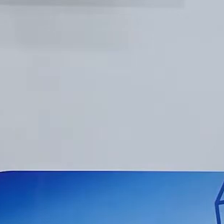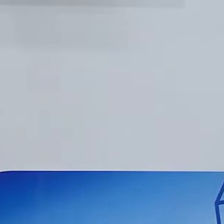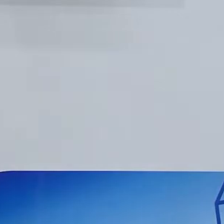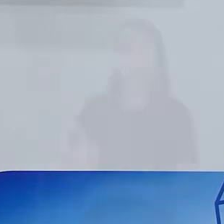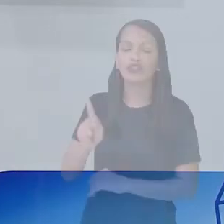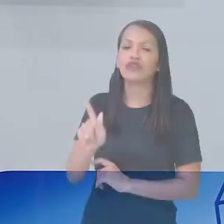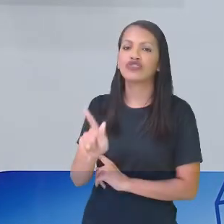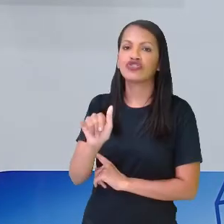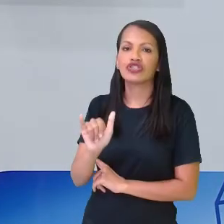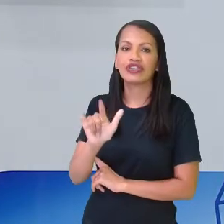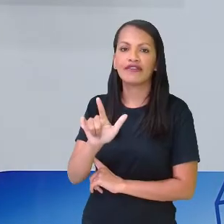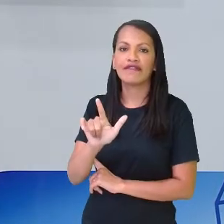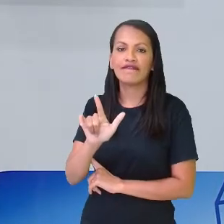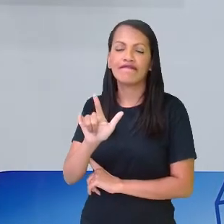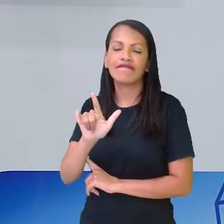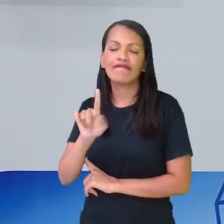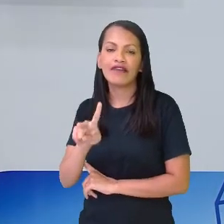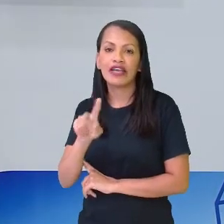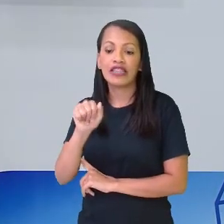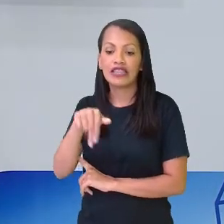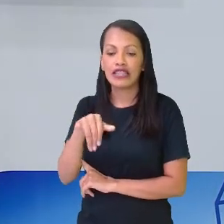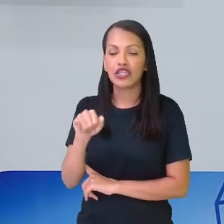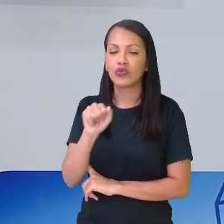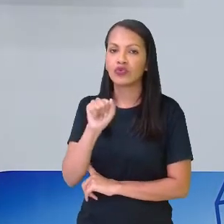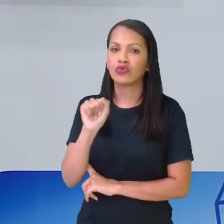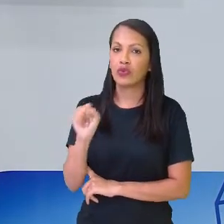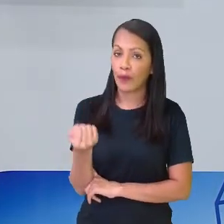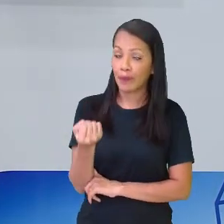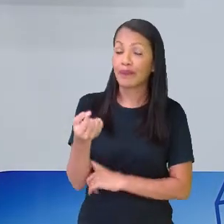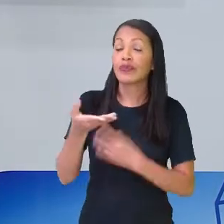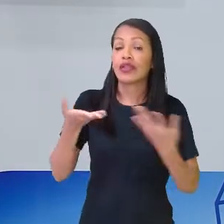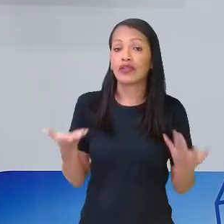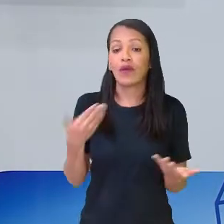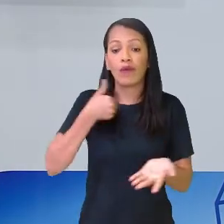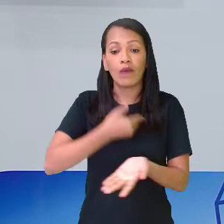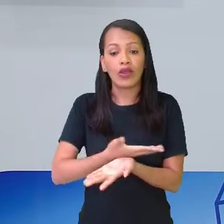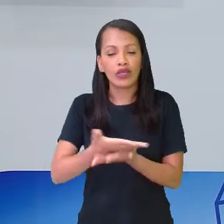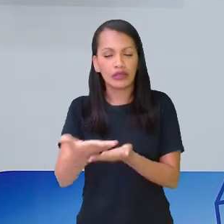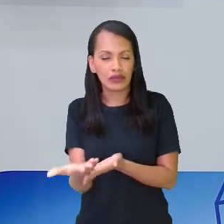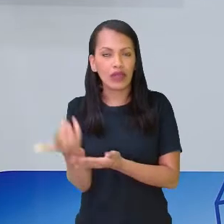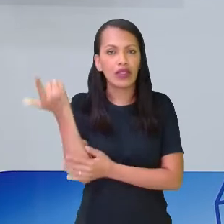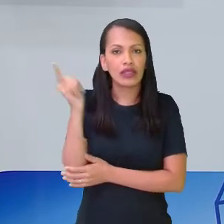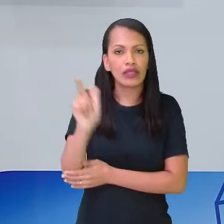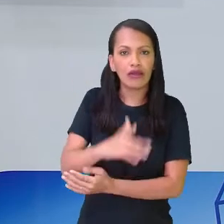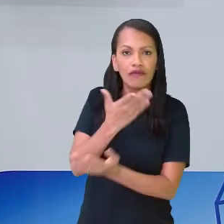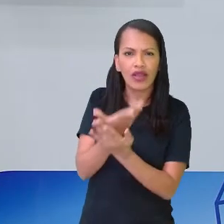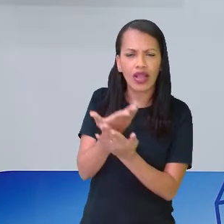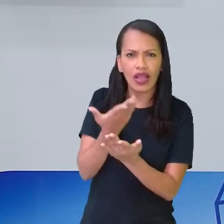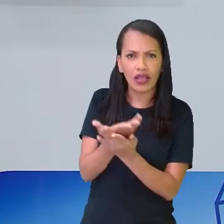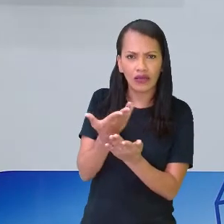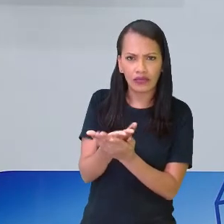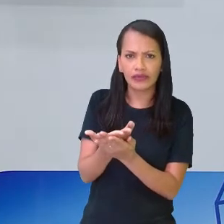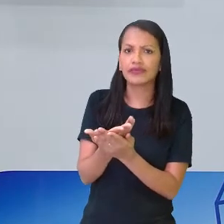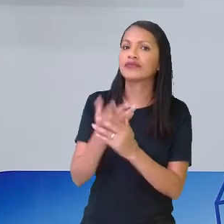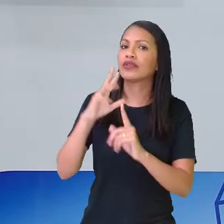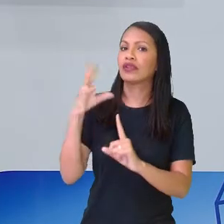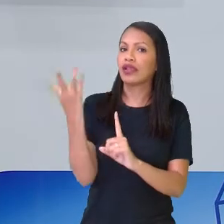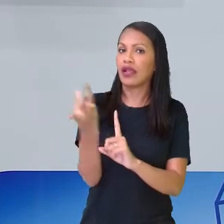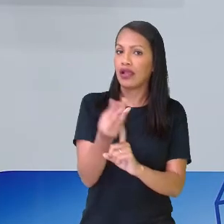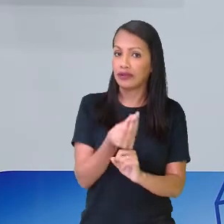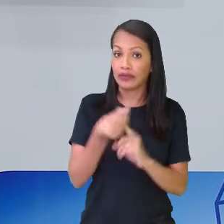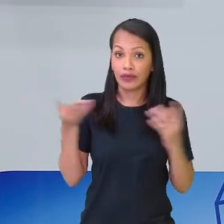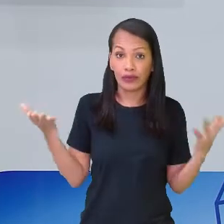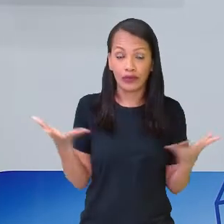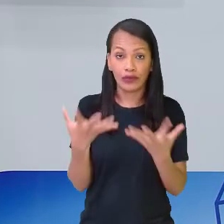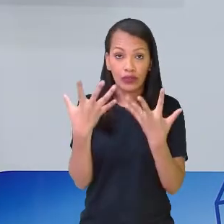professor Givanilson Soares e estamos por aqui iniciando mais uma aula de arte.